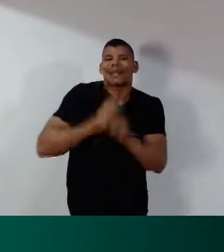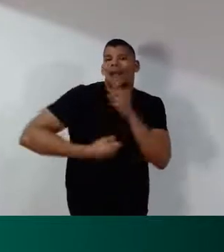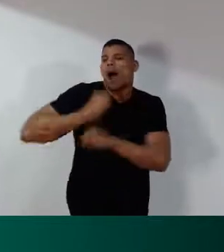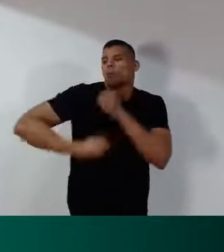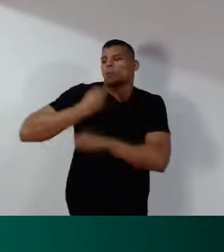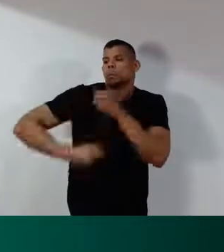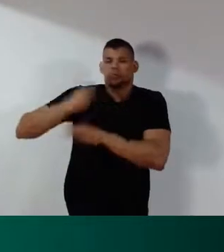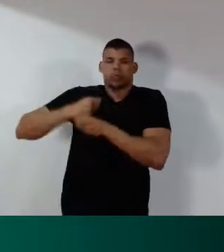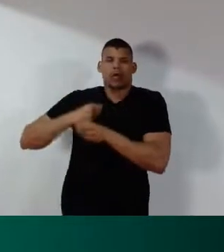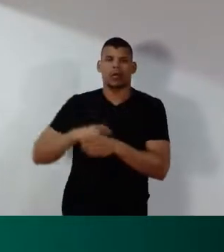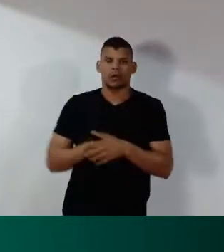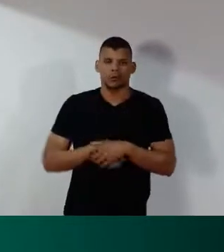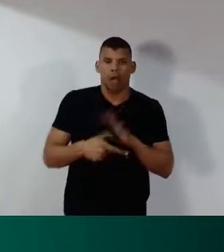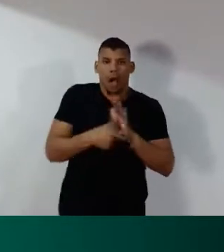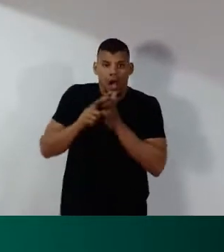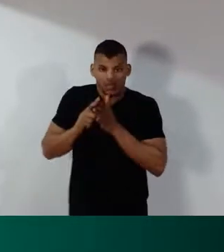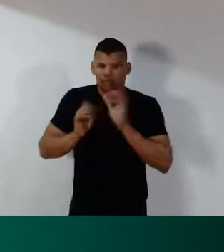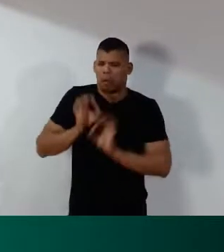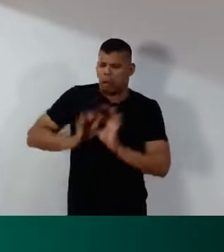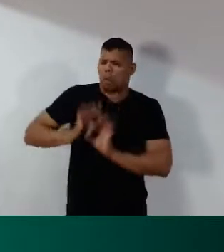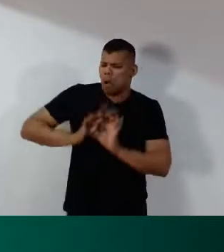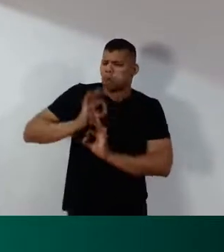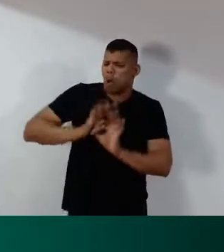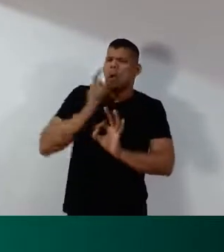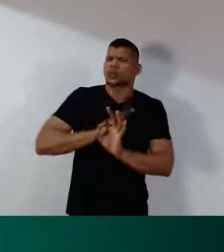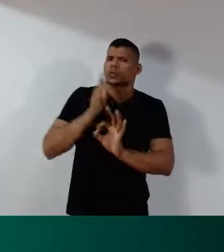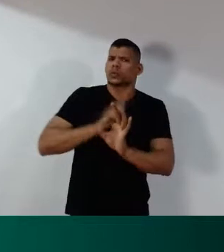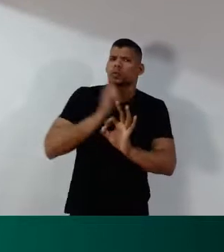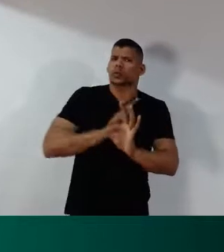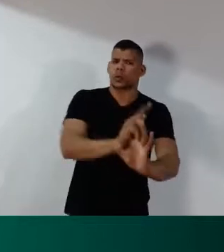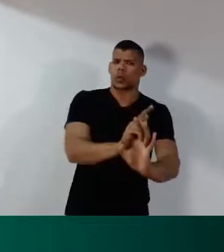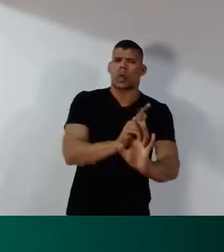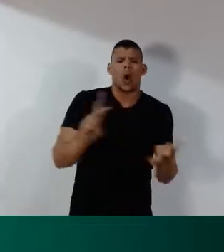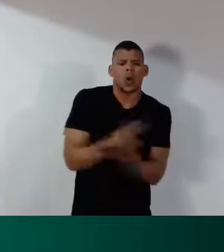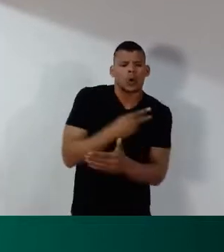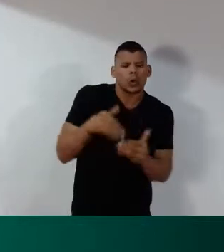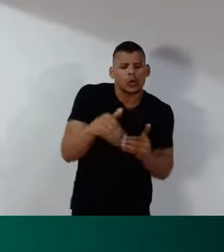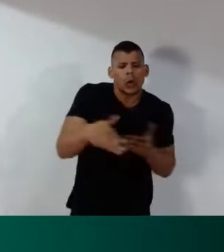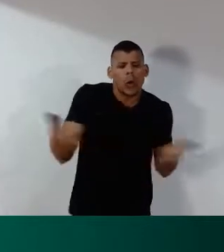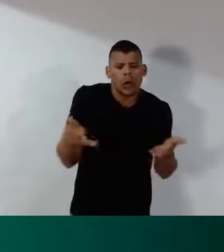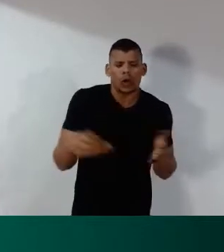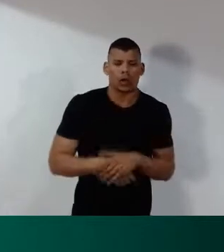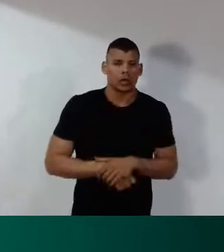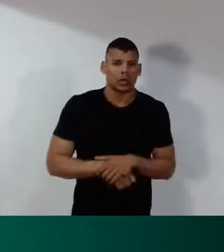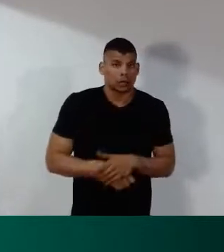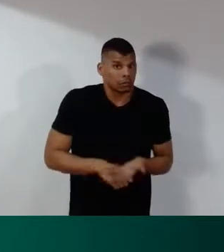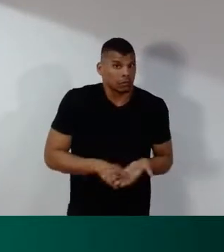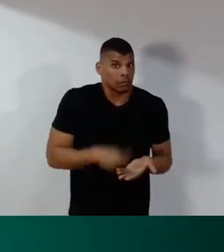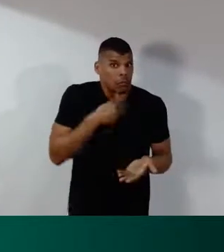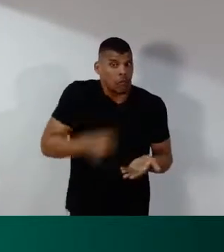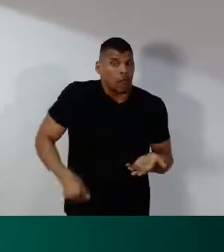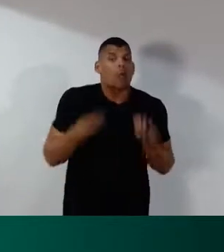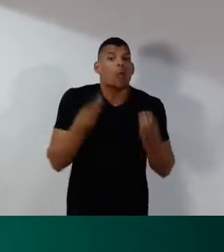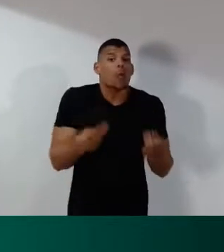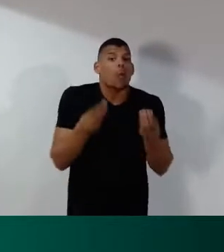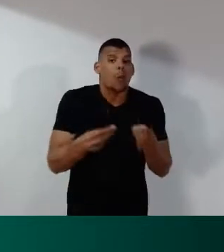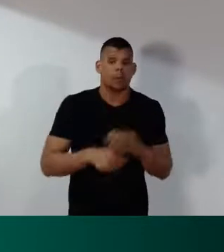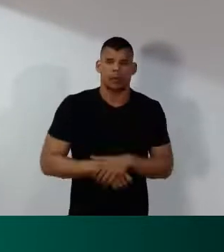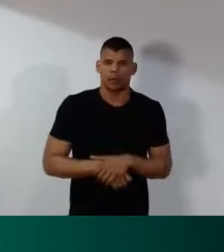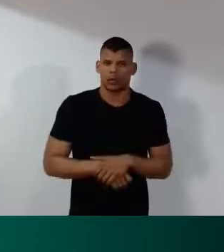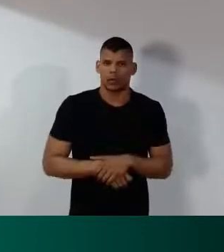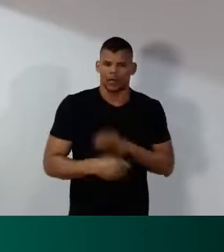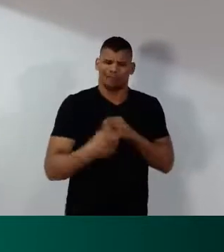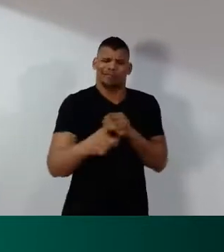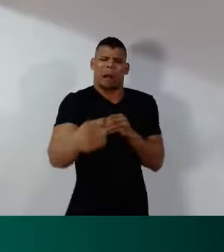muito só desmontou tudo que tinha e acabou que a gente voltou para trás a gente andou para trás tanto na era